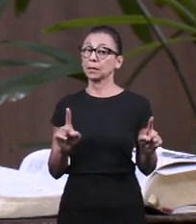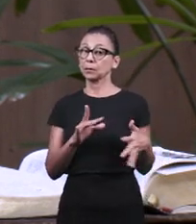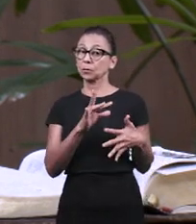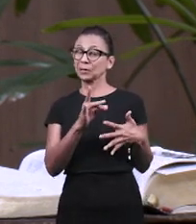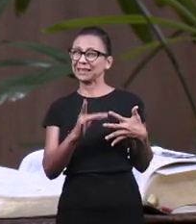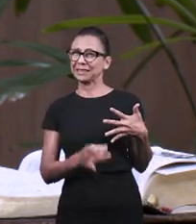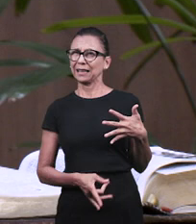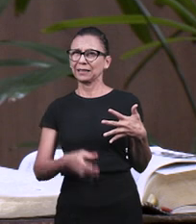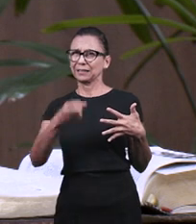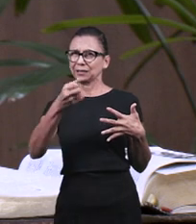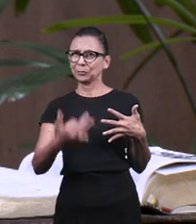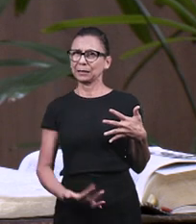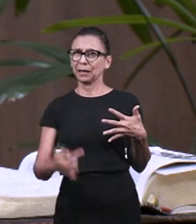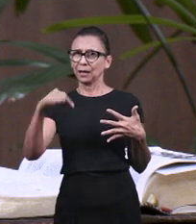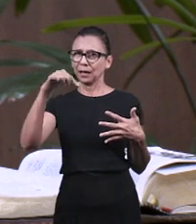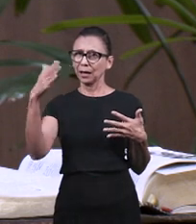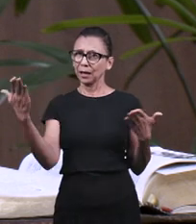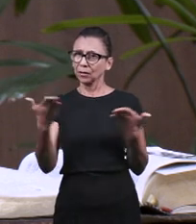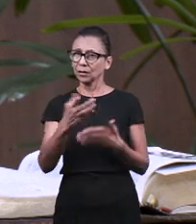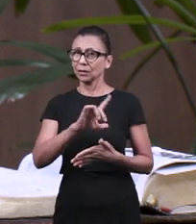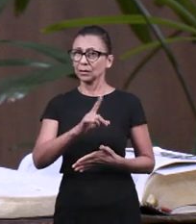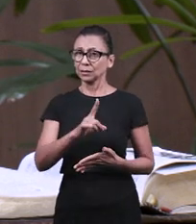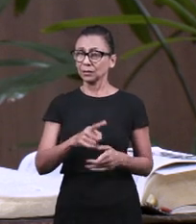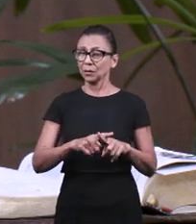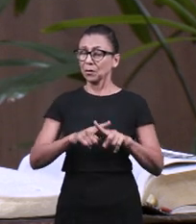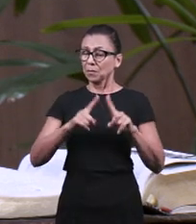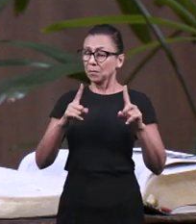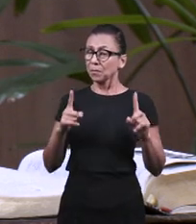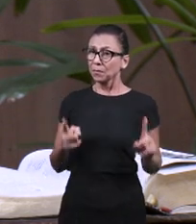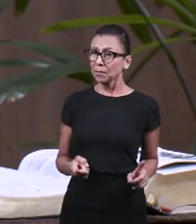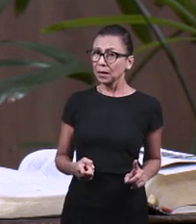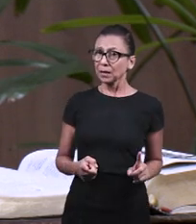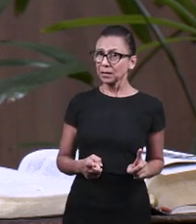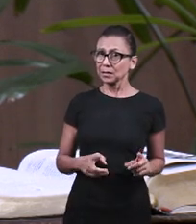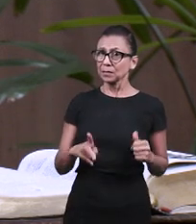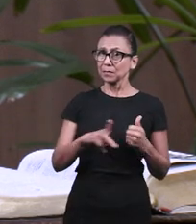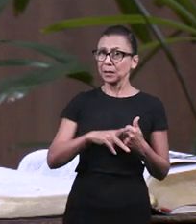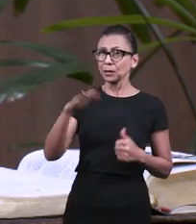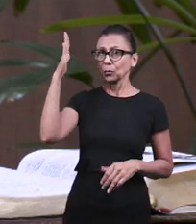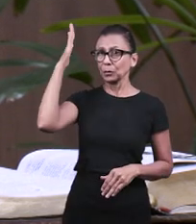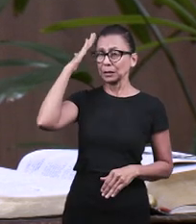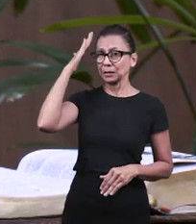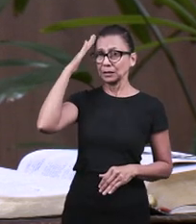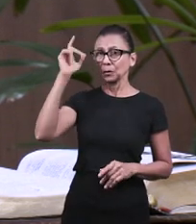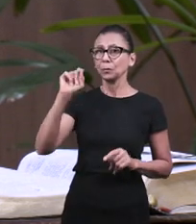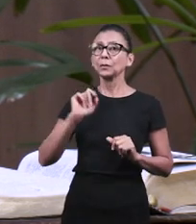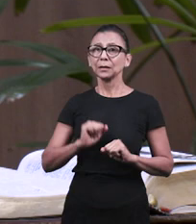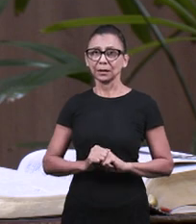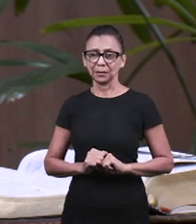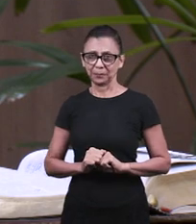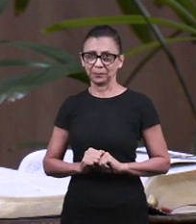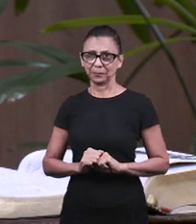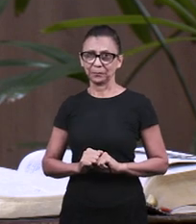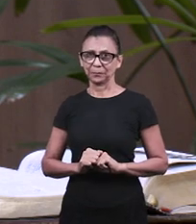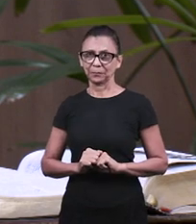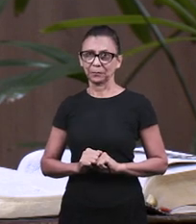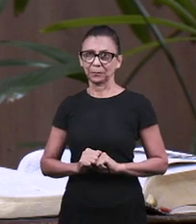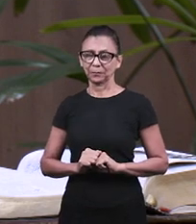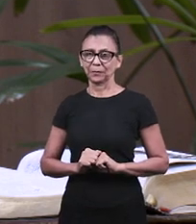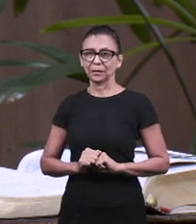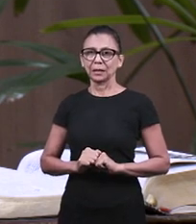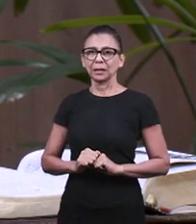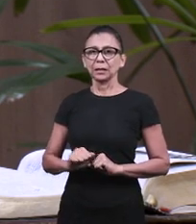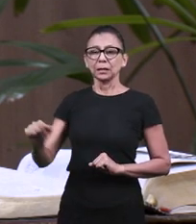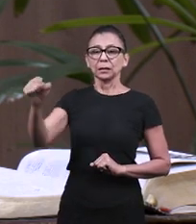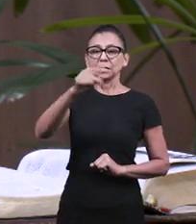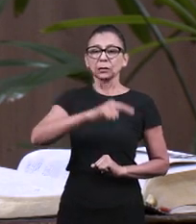né, não vamos citar com detalhe, mas que ele entendeu que a palavra de Deus, a salvação, foi estendida a todos os homens do mundo.